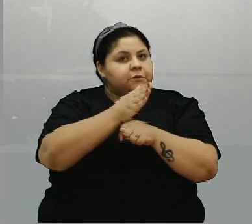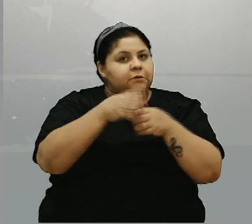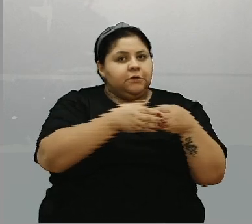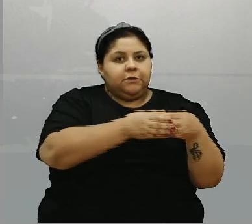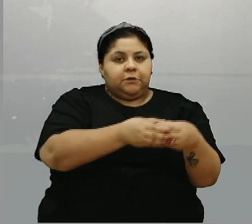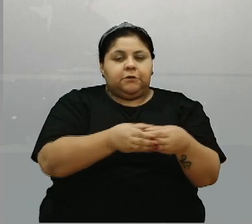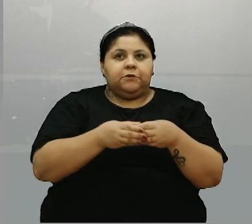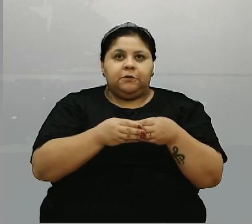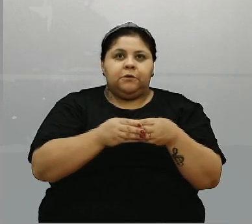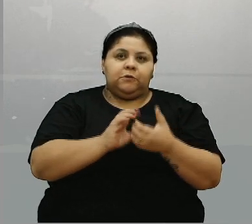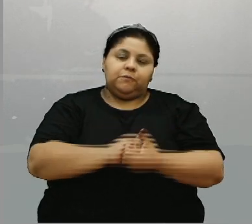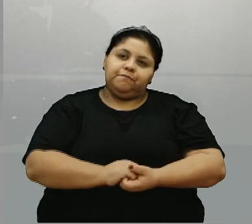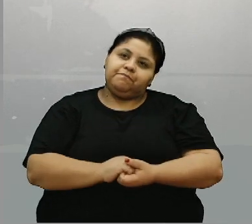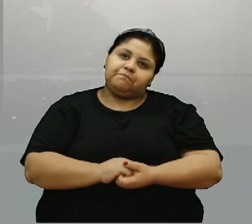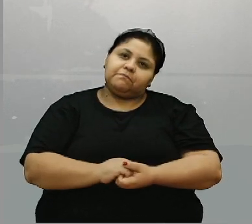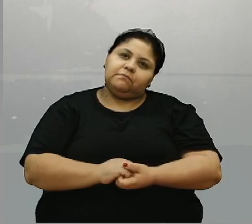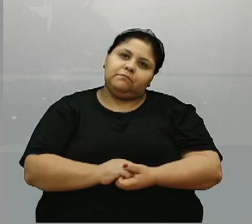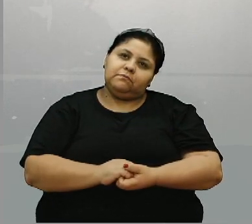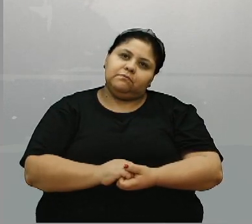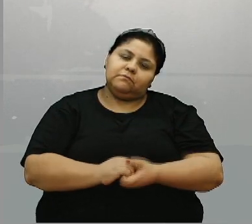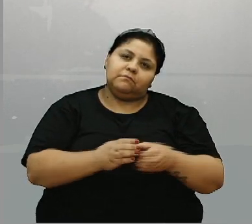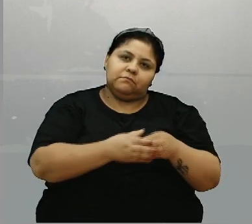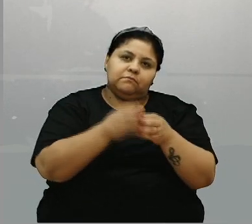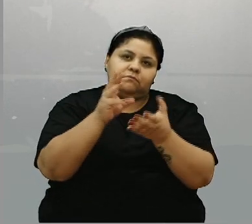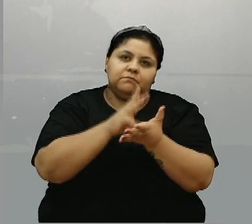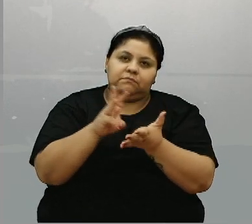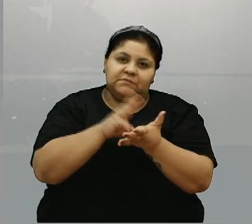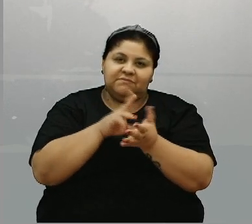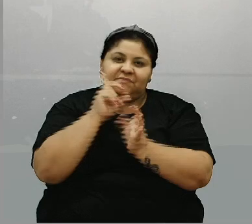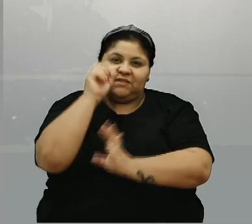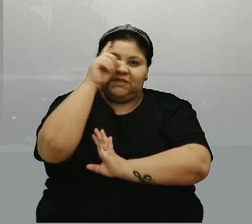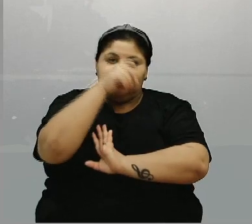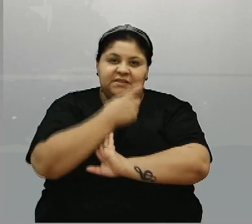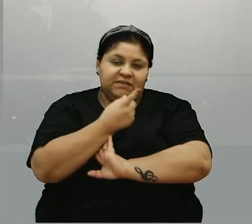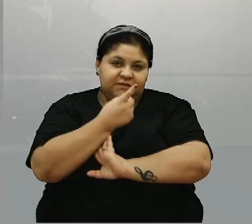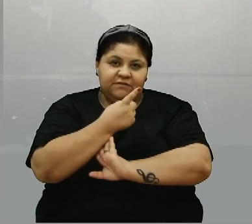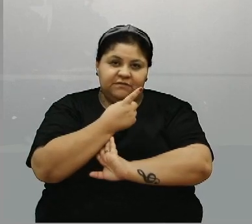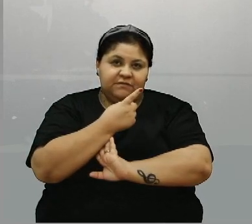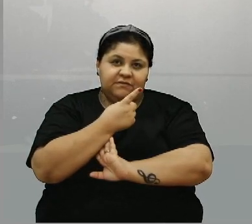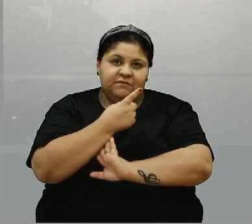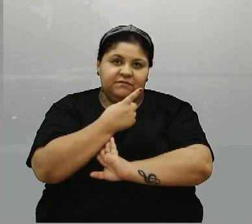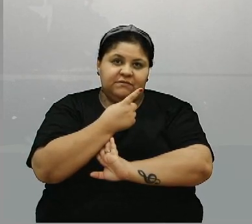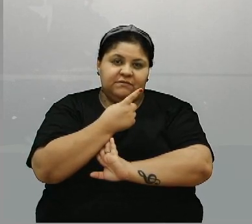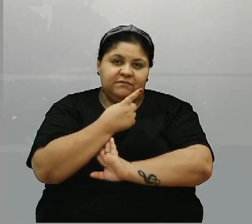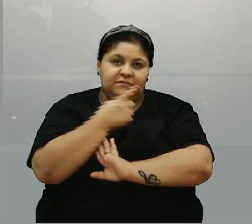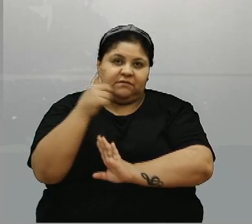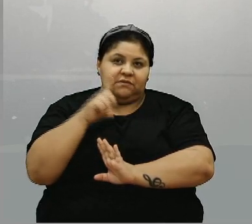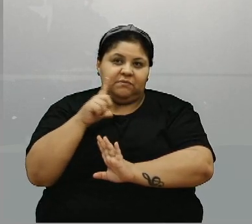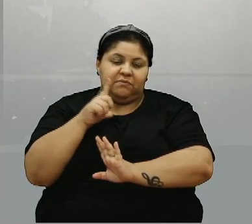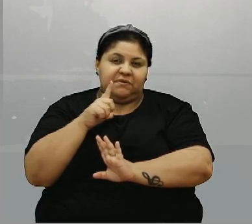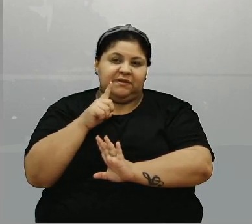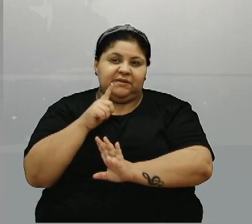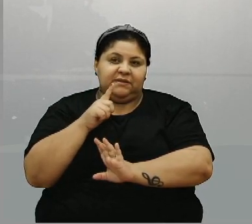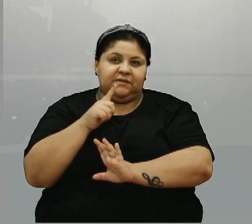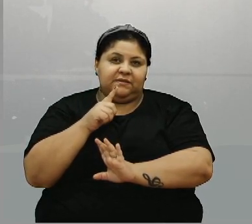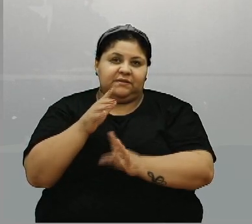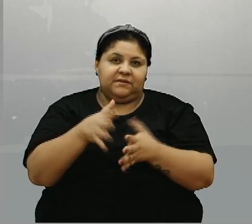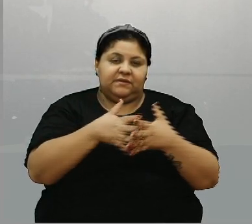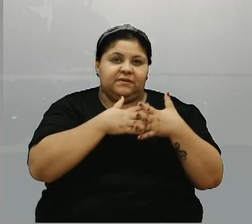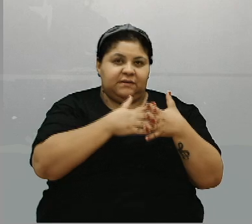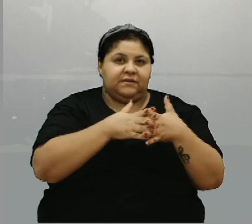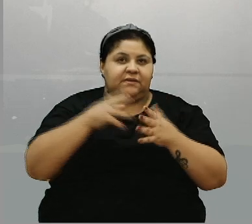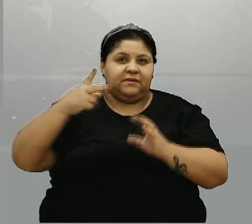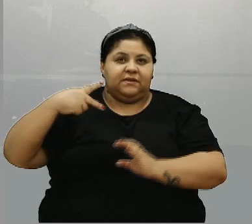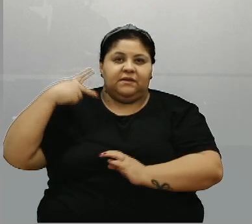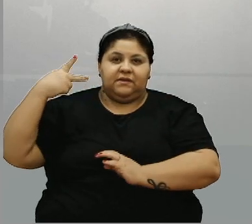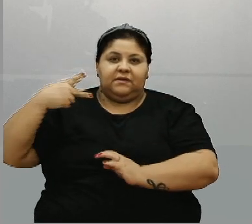mas, enfim, grupo de WhatsApp é meio complicado, porque acaba desvirtuando, e eu, ao momento que me tornei político, parece que